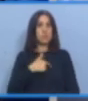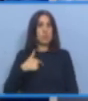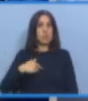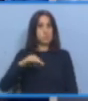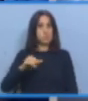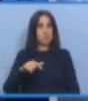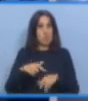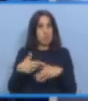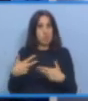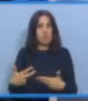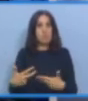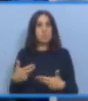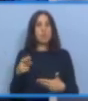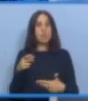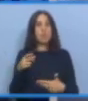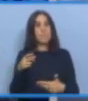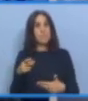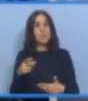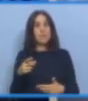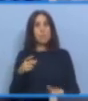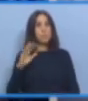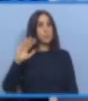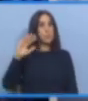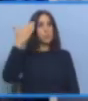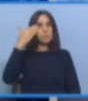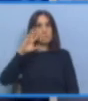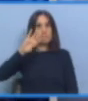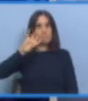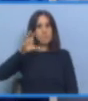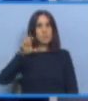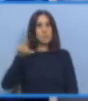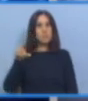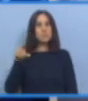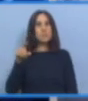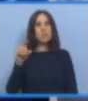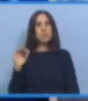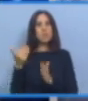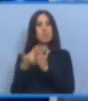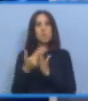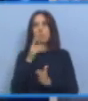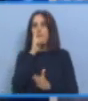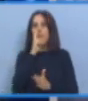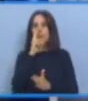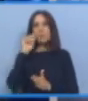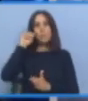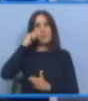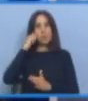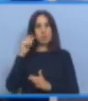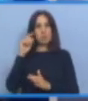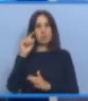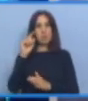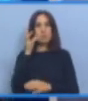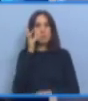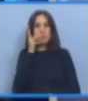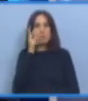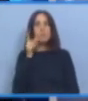neste momento, é o principal país contribuinte de gases com efeito estufa.